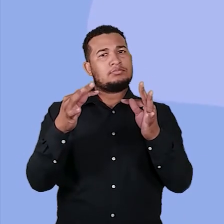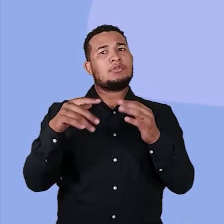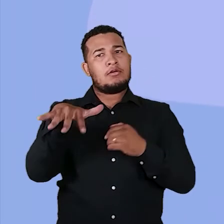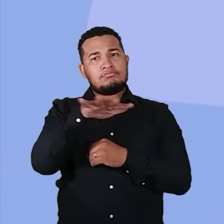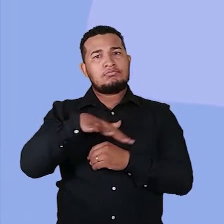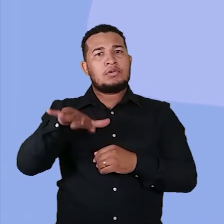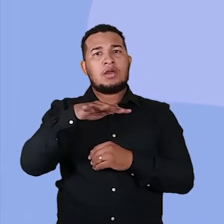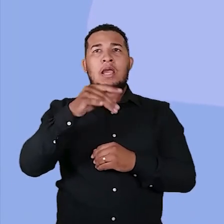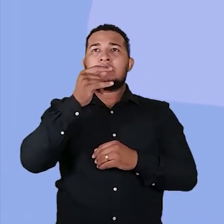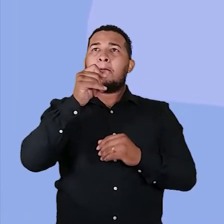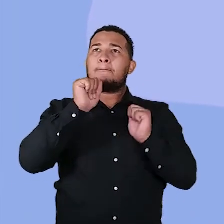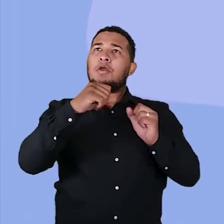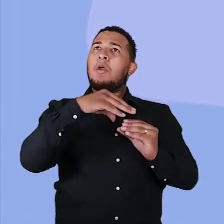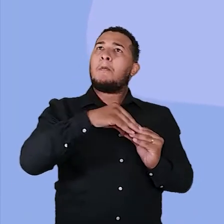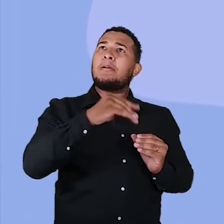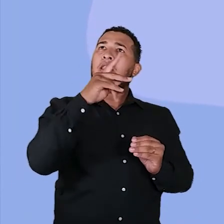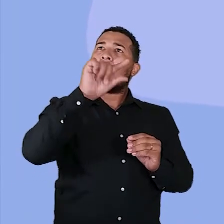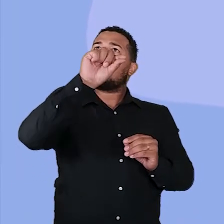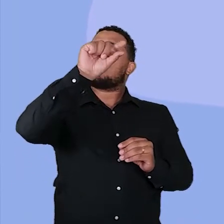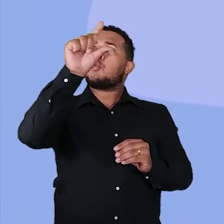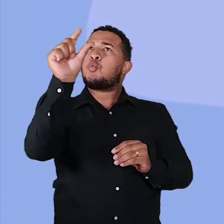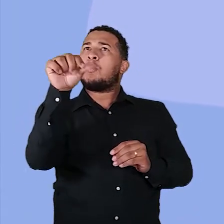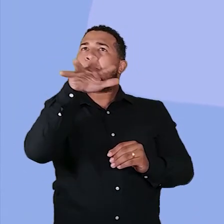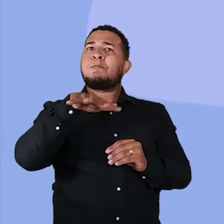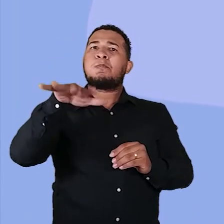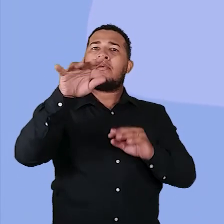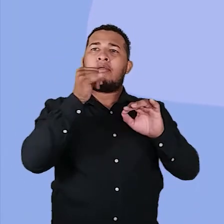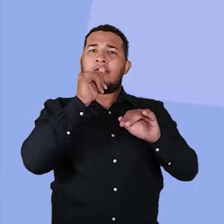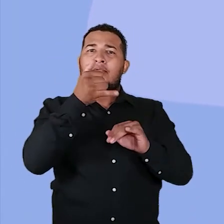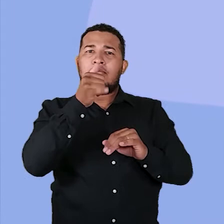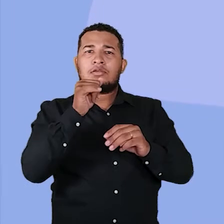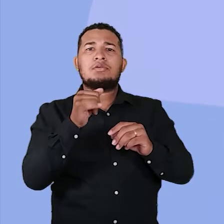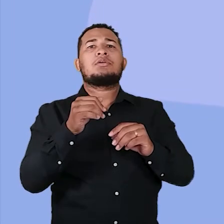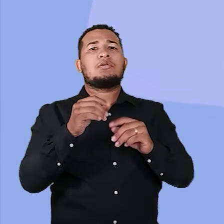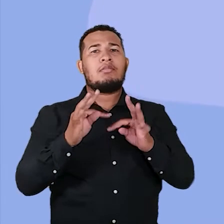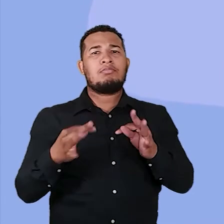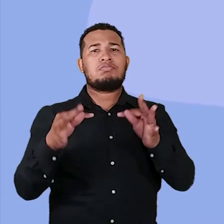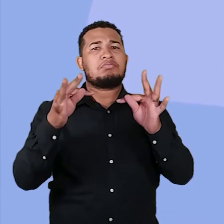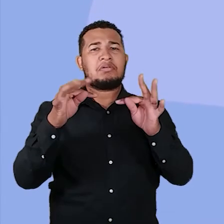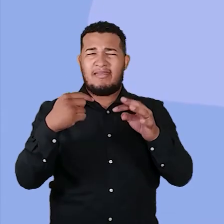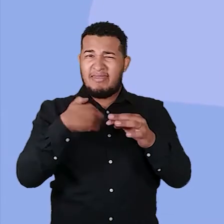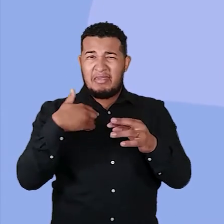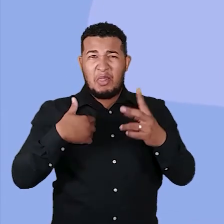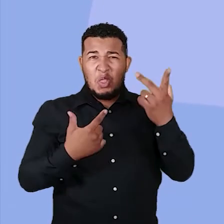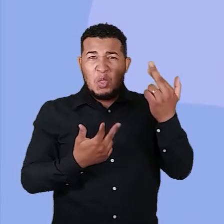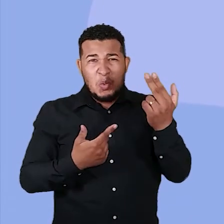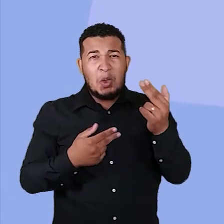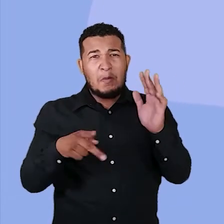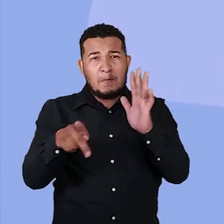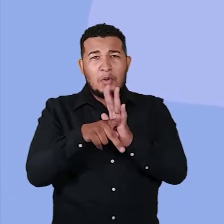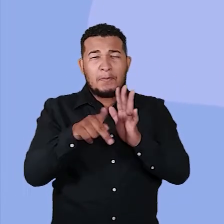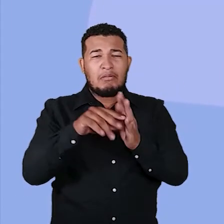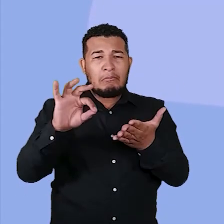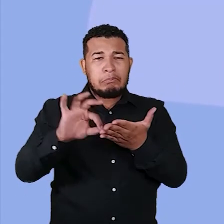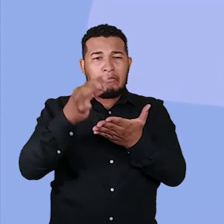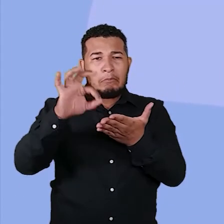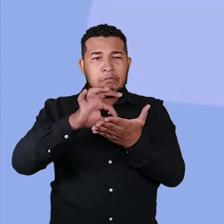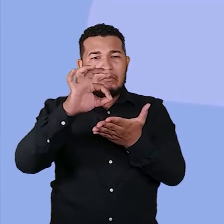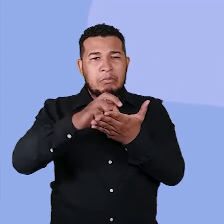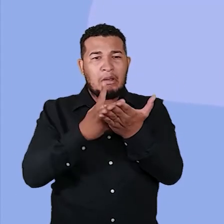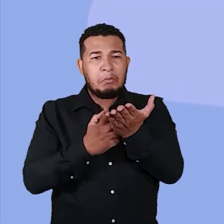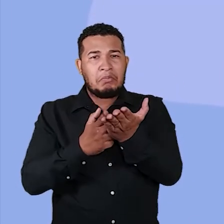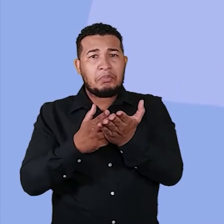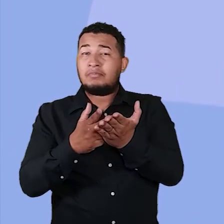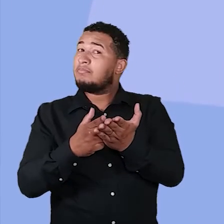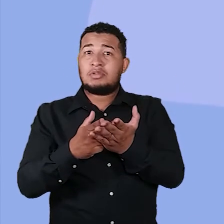tecnologia, da era espacial, da eletrônica, etc. Portanto, não vou cair na mediocridade do corte e